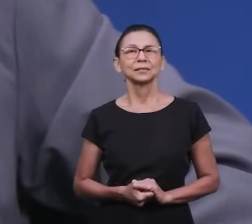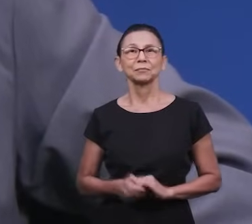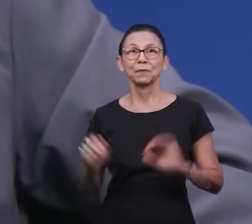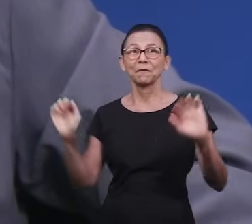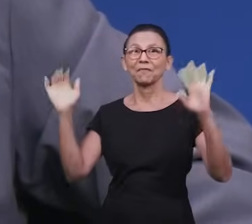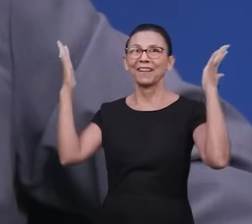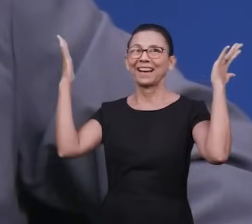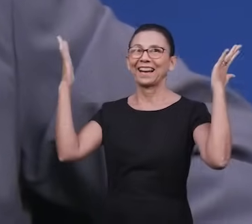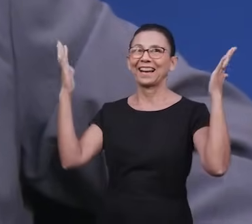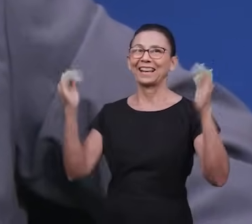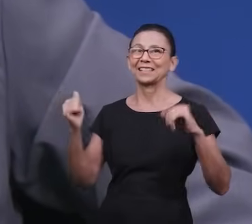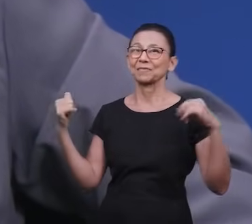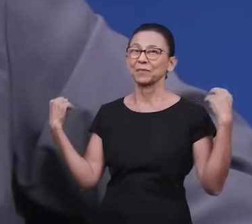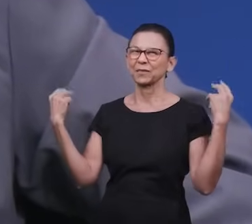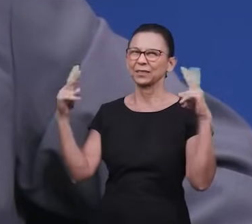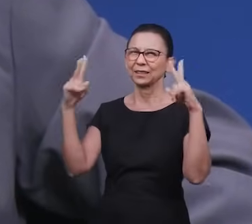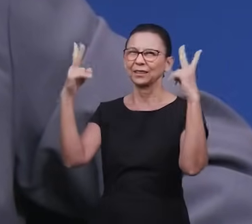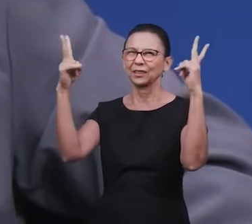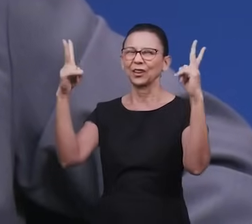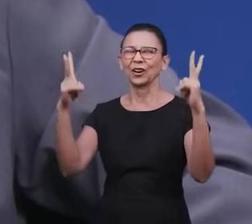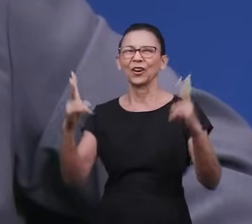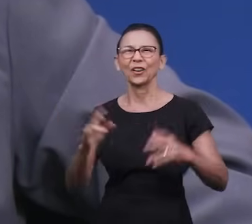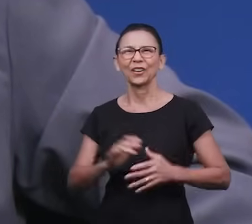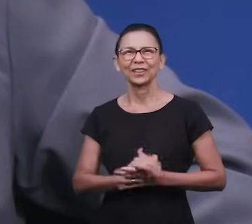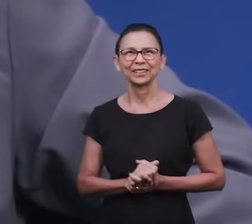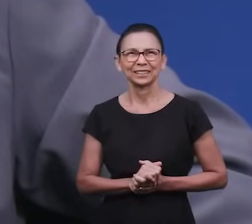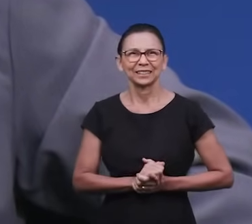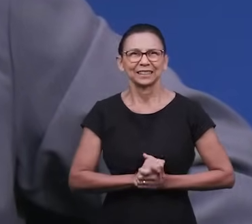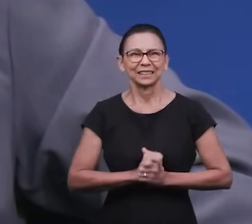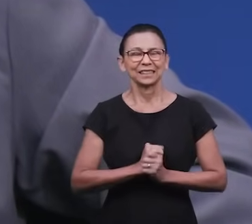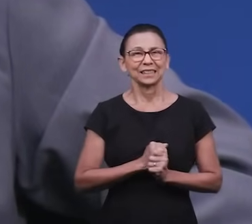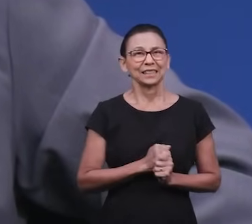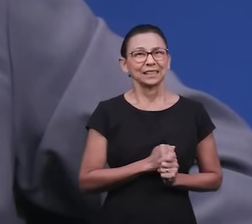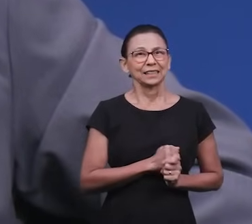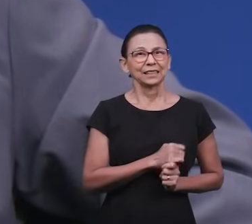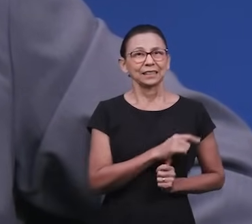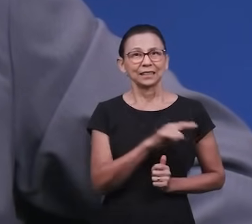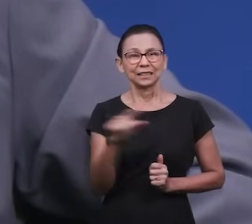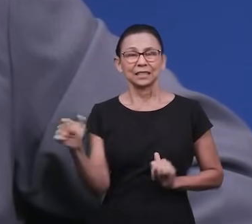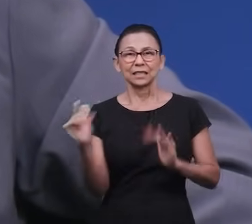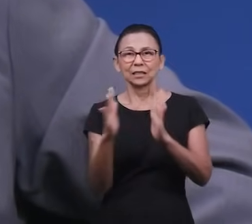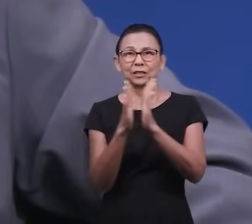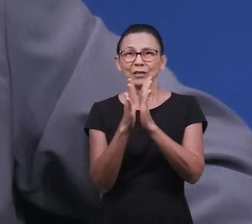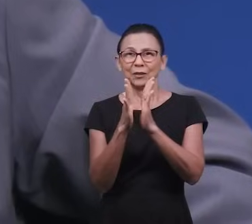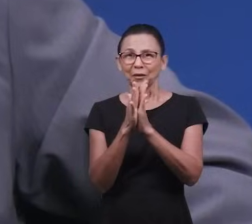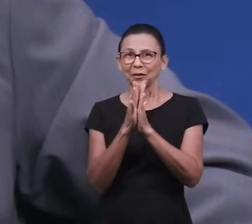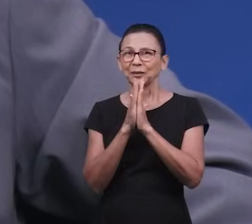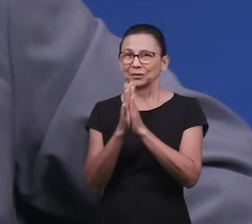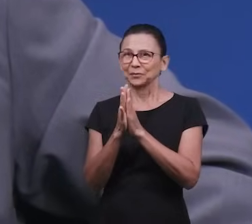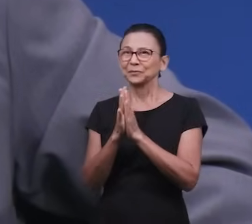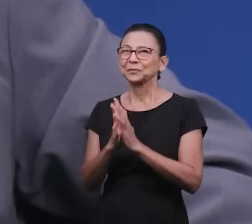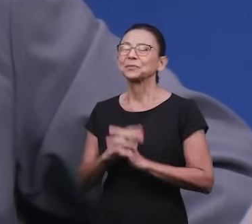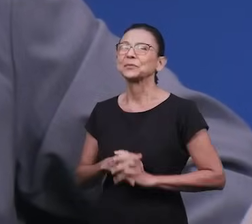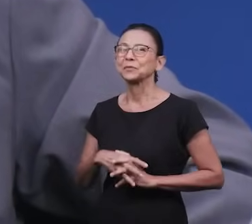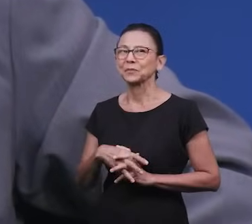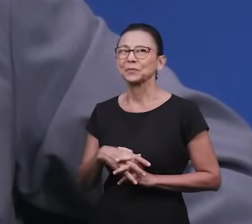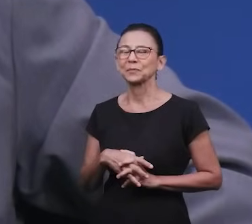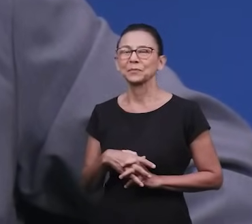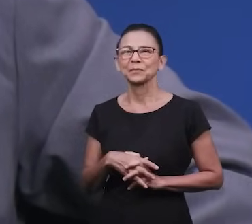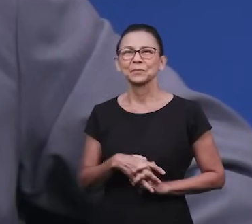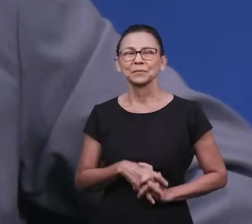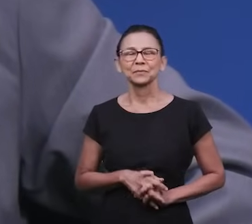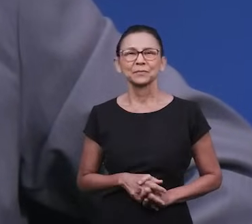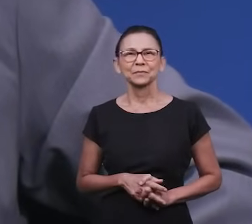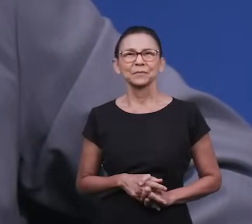festa, porque teve uma grande vitória da oração, do acompanhamento desses pastores. Nós já vamos